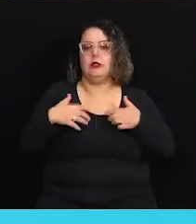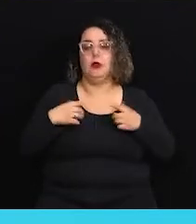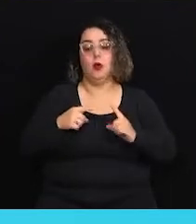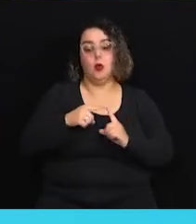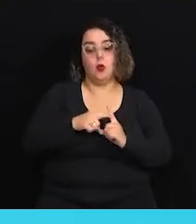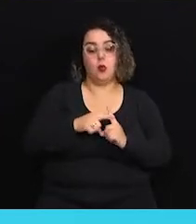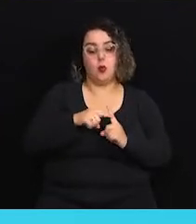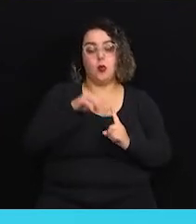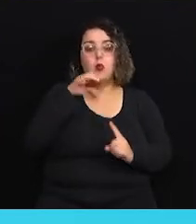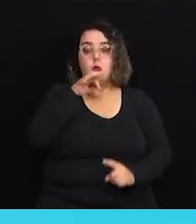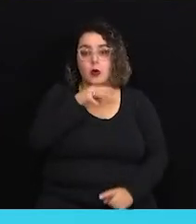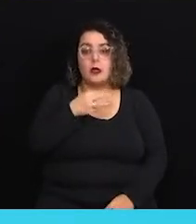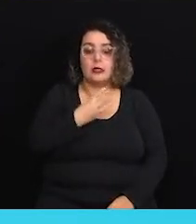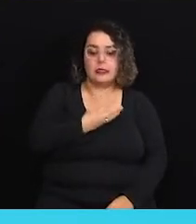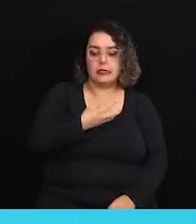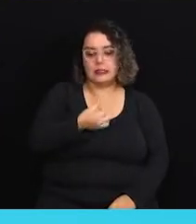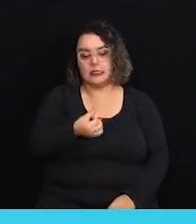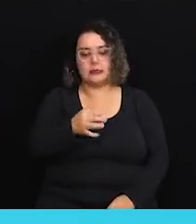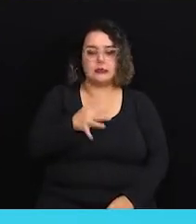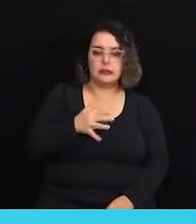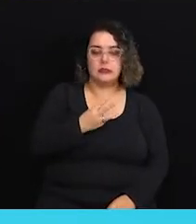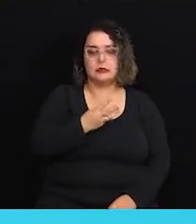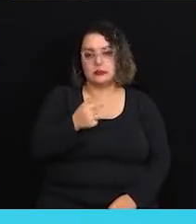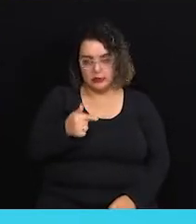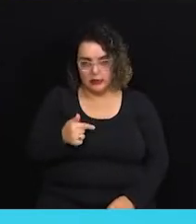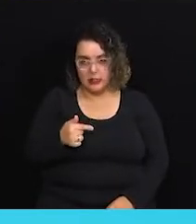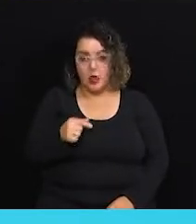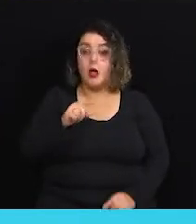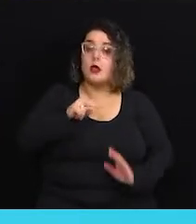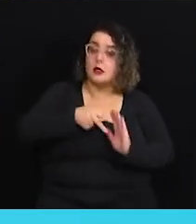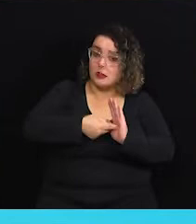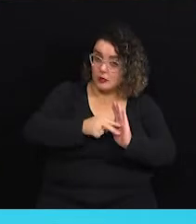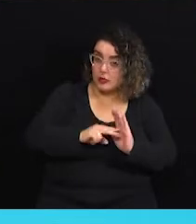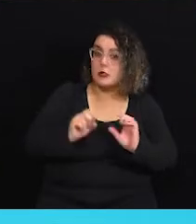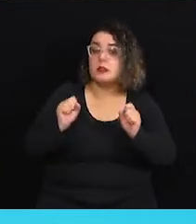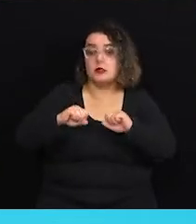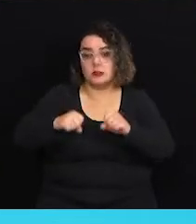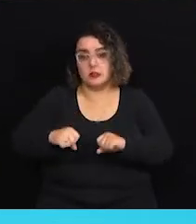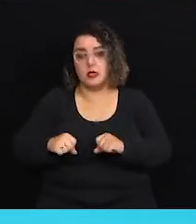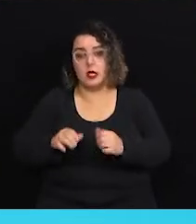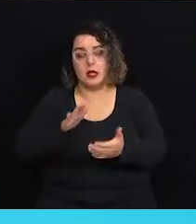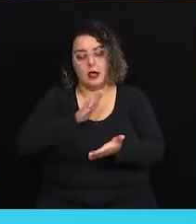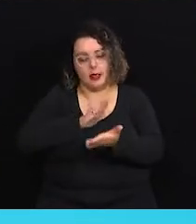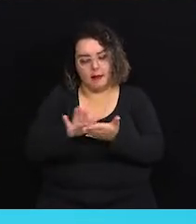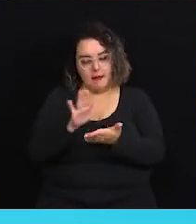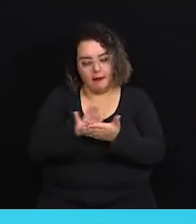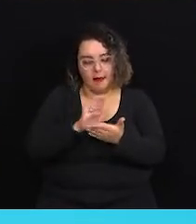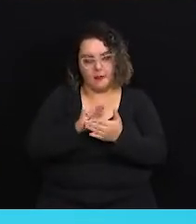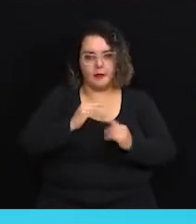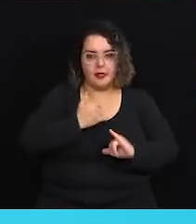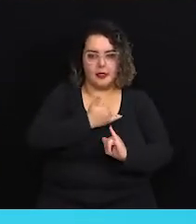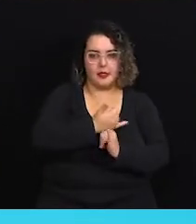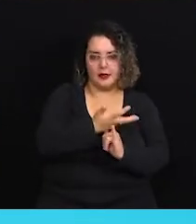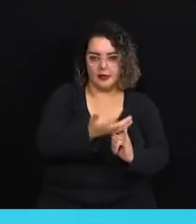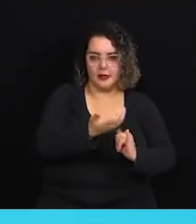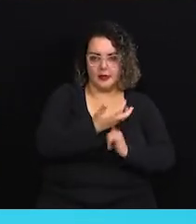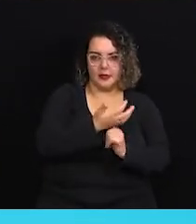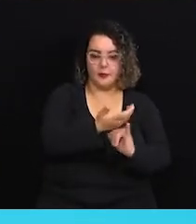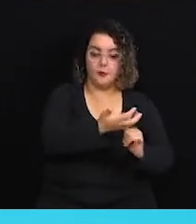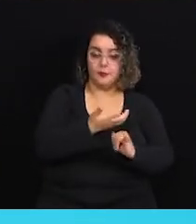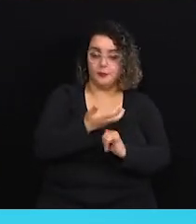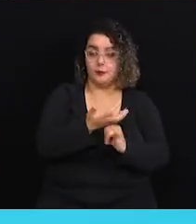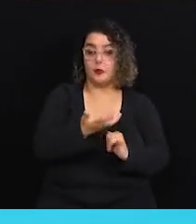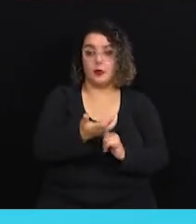nossa temperatura, que é entre 36 e 37. E isso significa, sim, gastar mais calorias. Mas a gente precisa